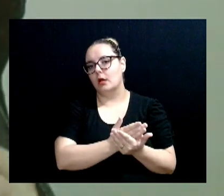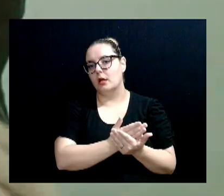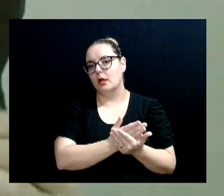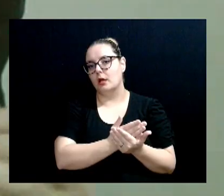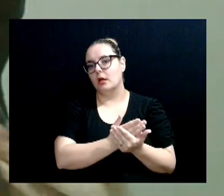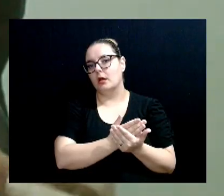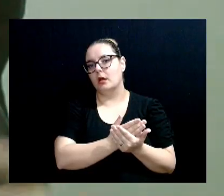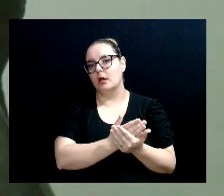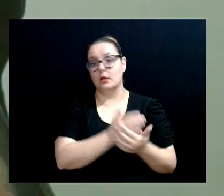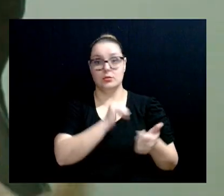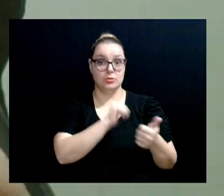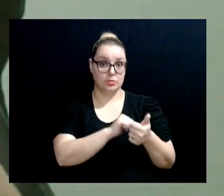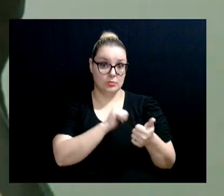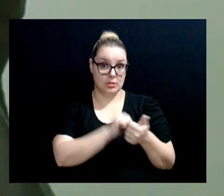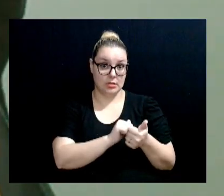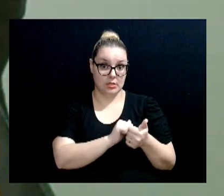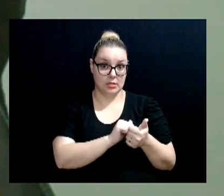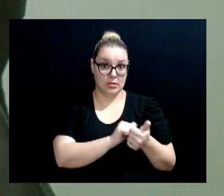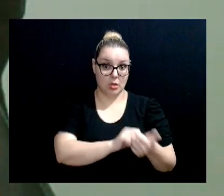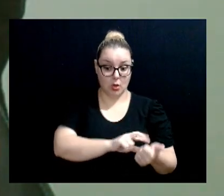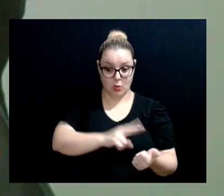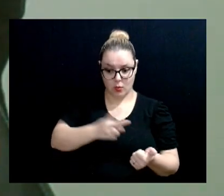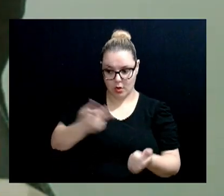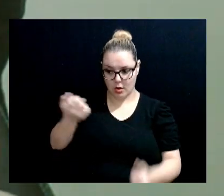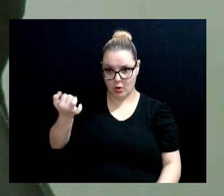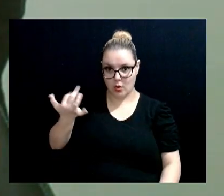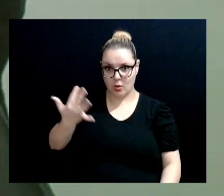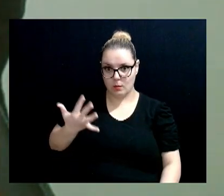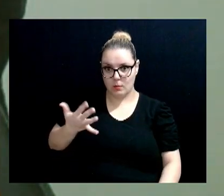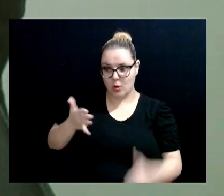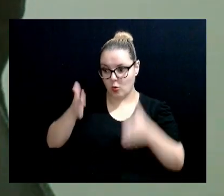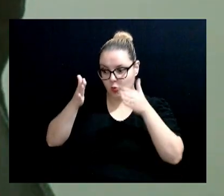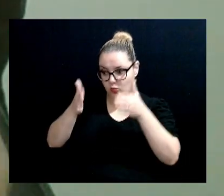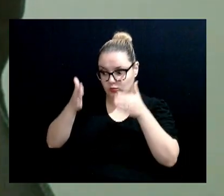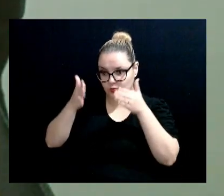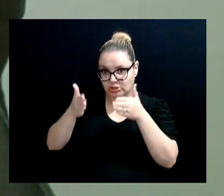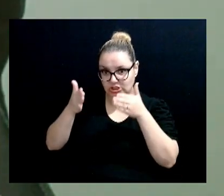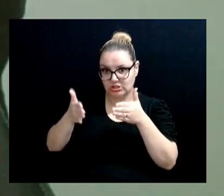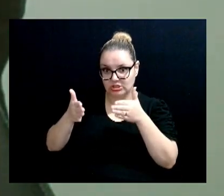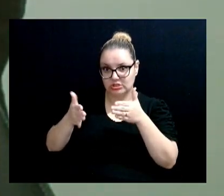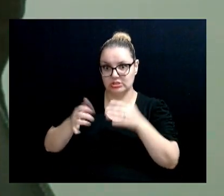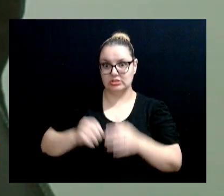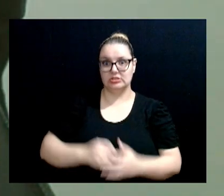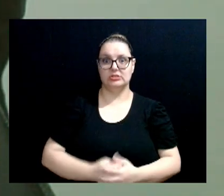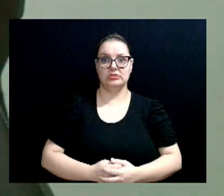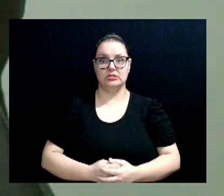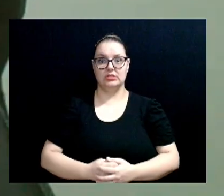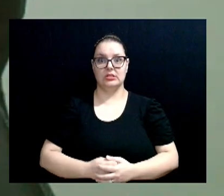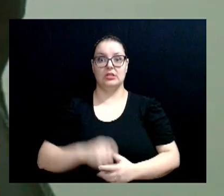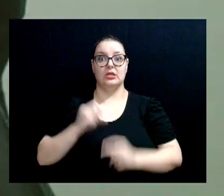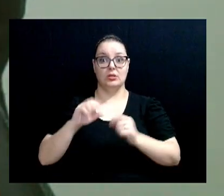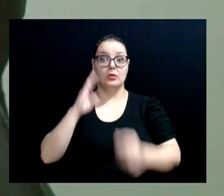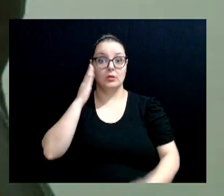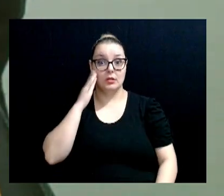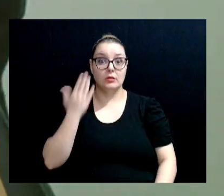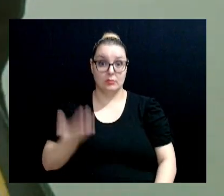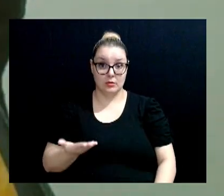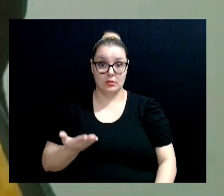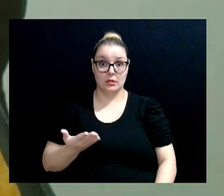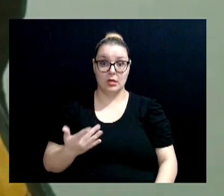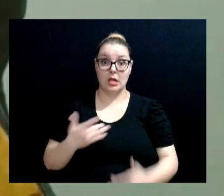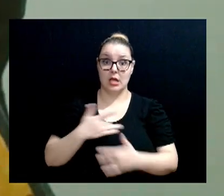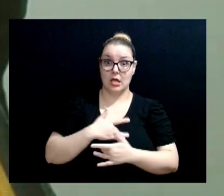qualidade, mas sim sobre quantidade, né? E aí o que a gente tem que entender é que a saúde